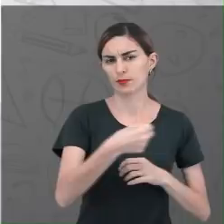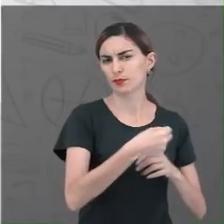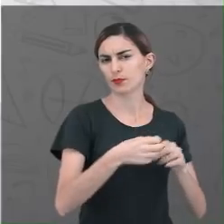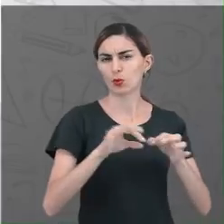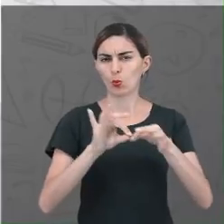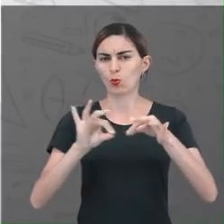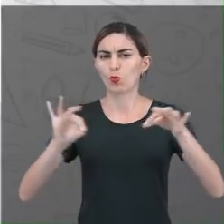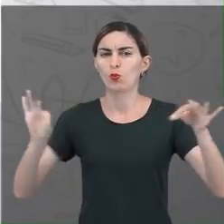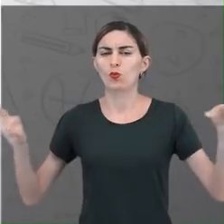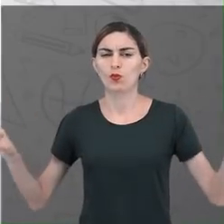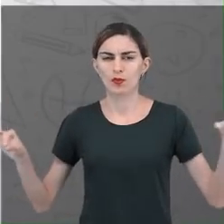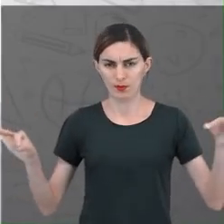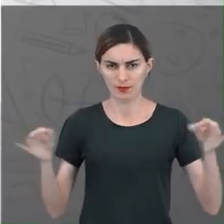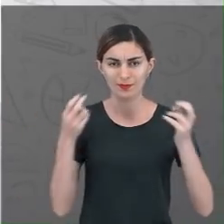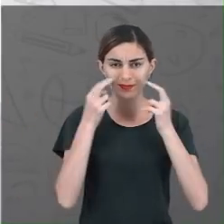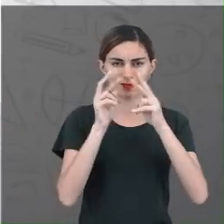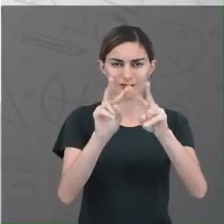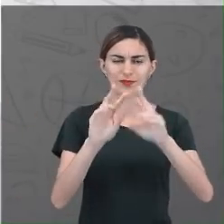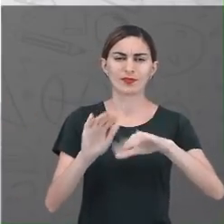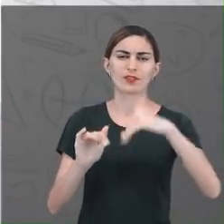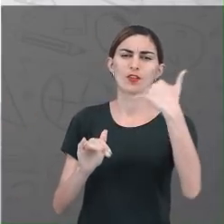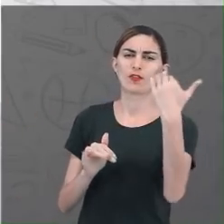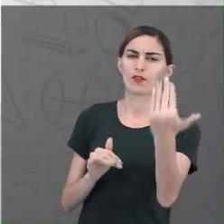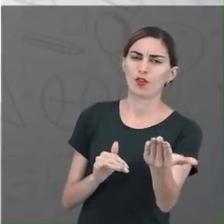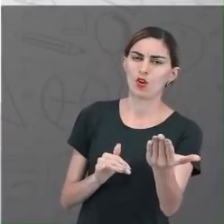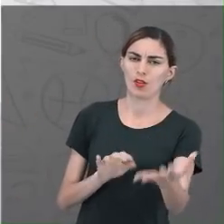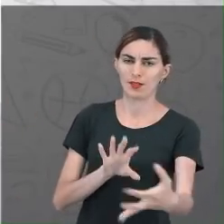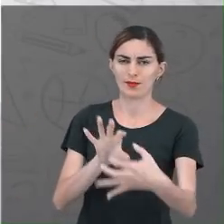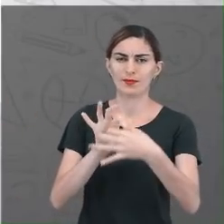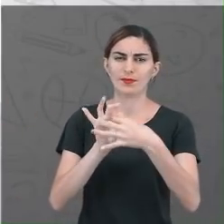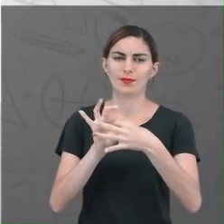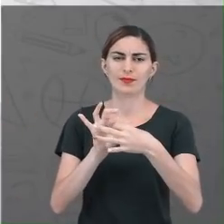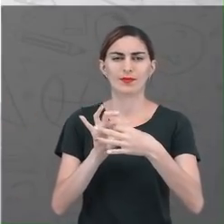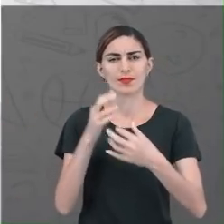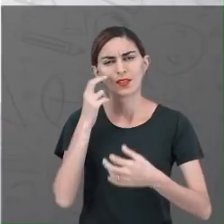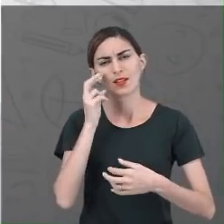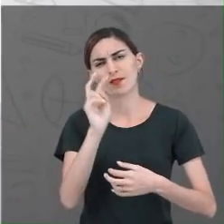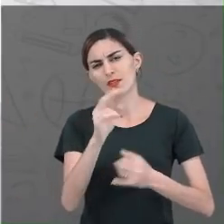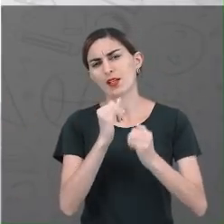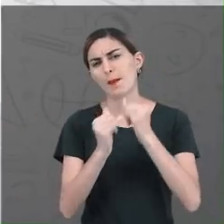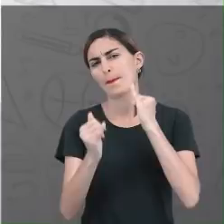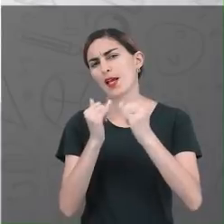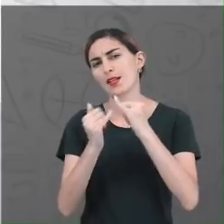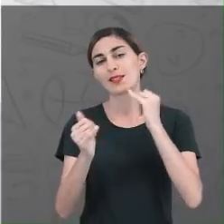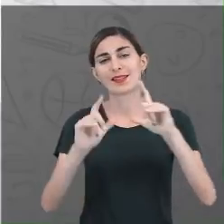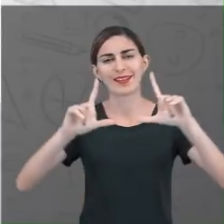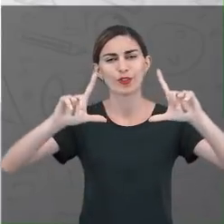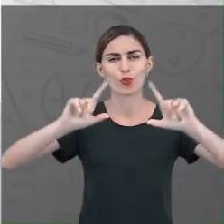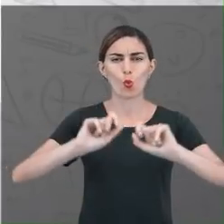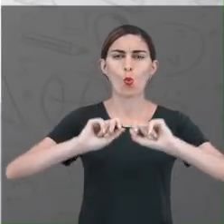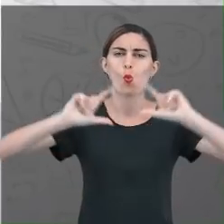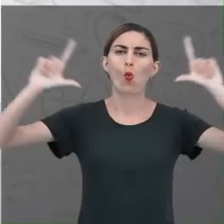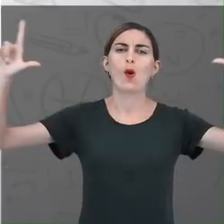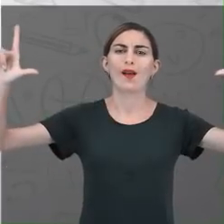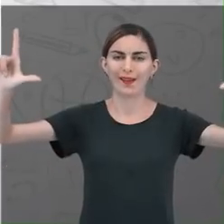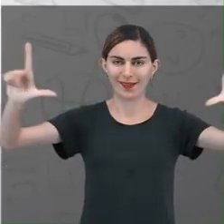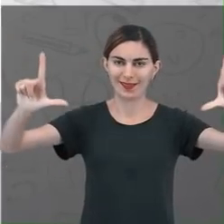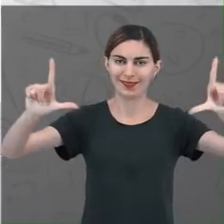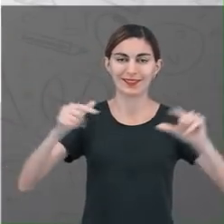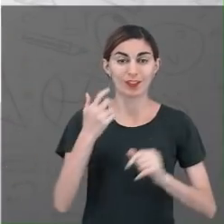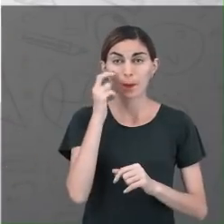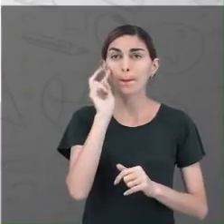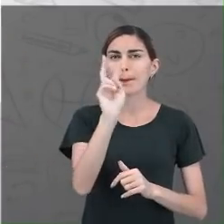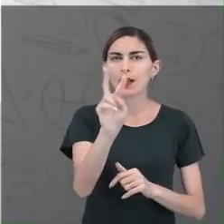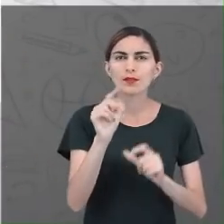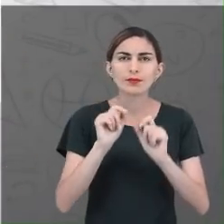é buscado essa paisagem exterior para compor. Notem como fica parecendo uma moldura, fica parecendo um quadro mesmo, de quem